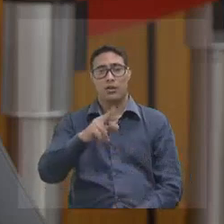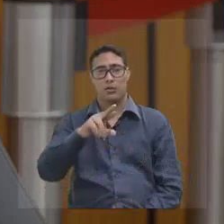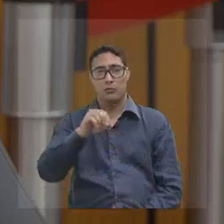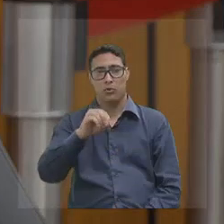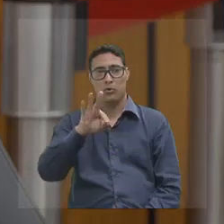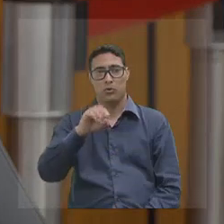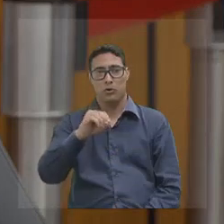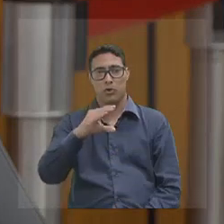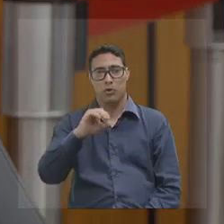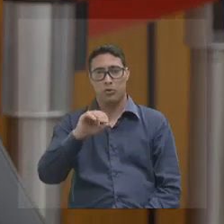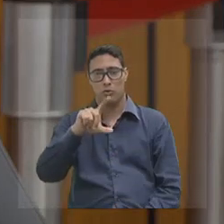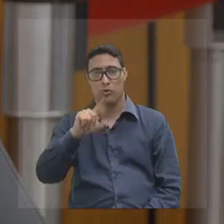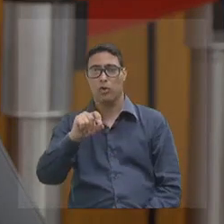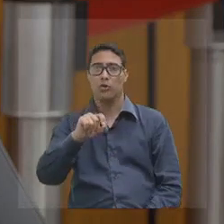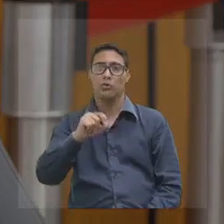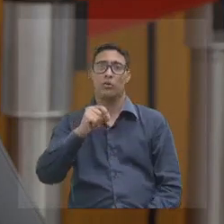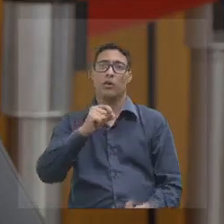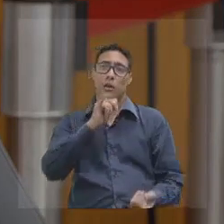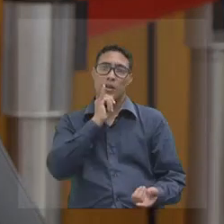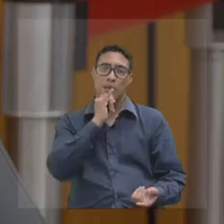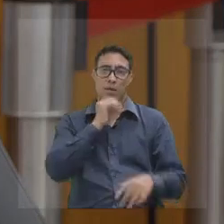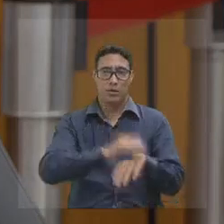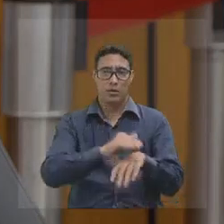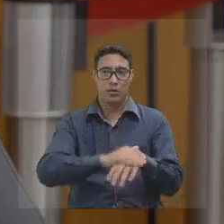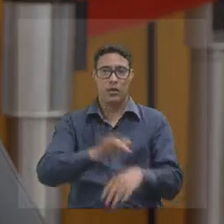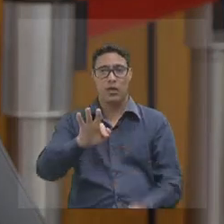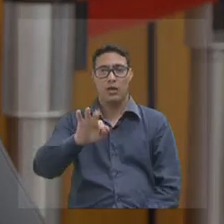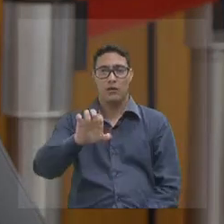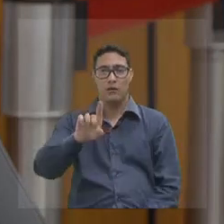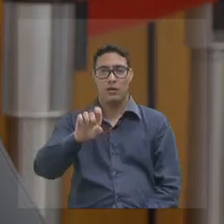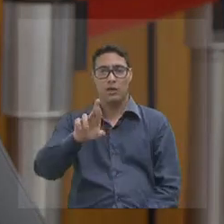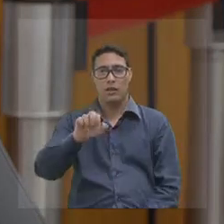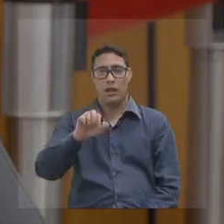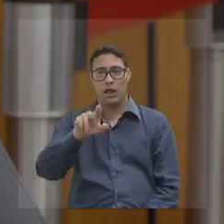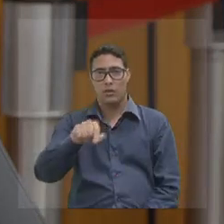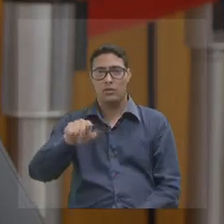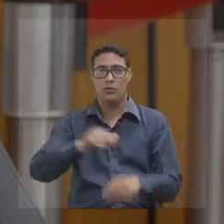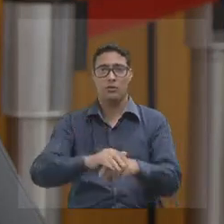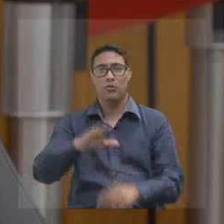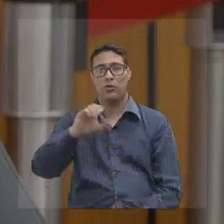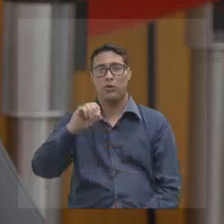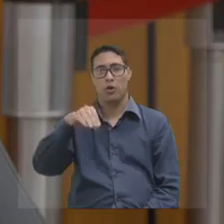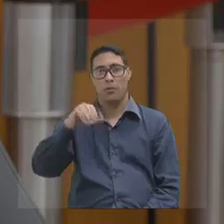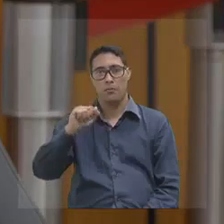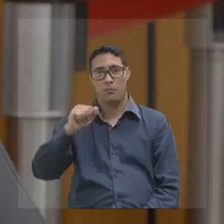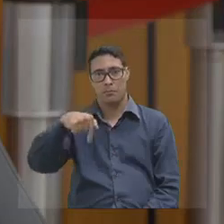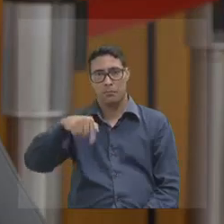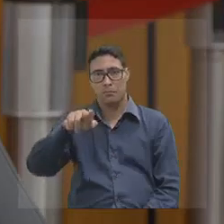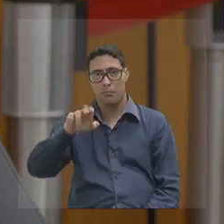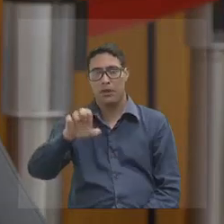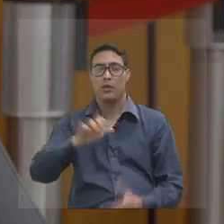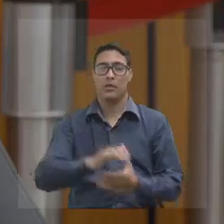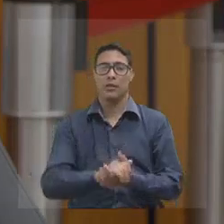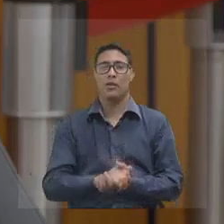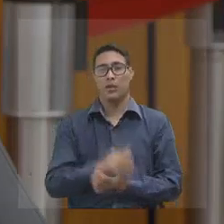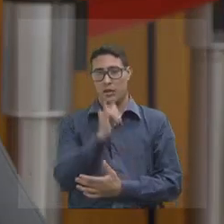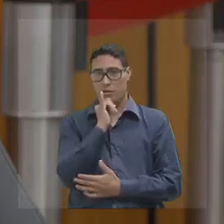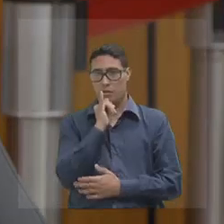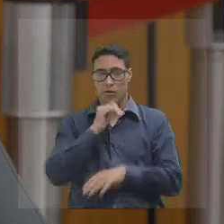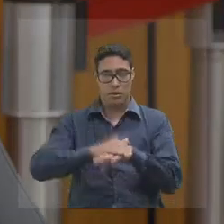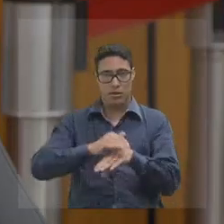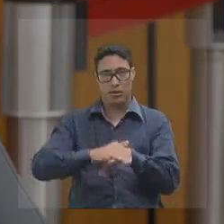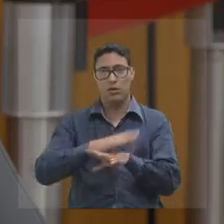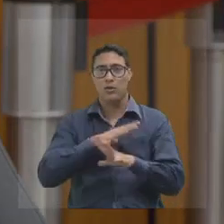comunidade é a Federação quilombola tem feito isso a conac né são órgãos mais voltados para comunidade